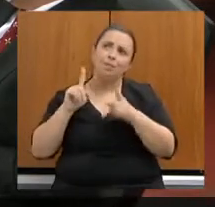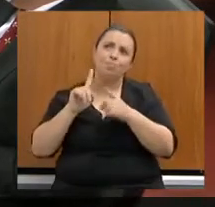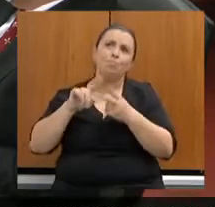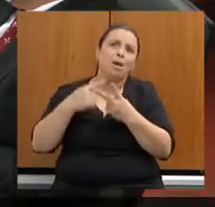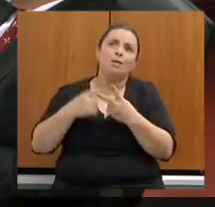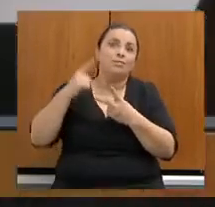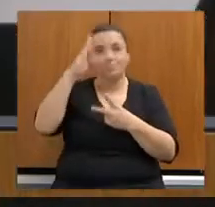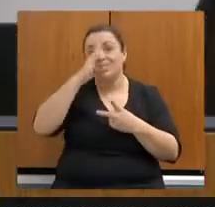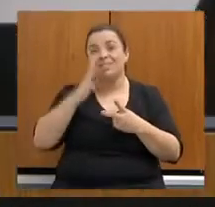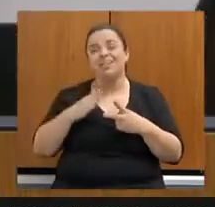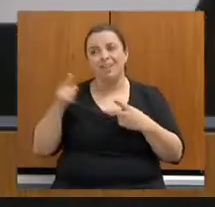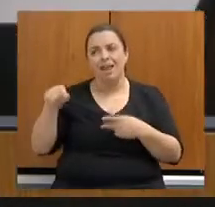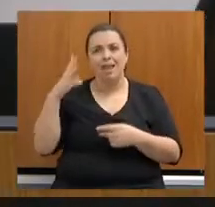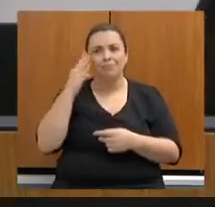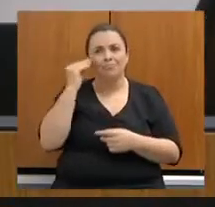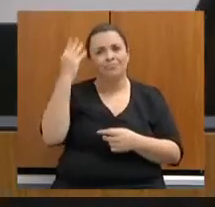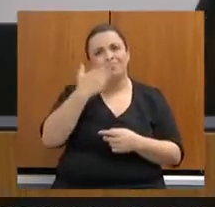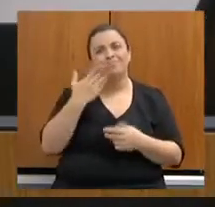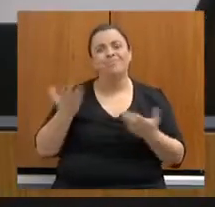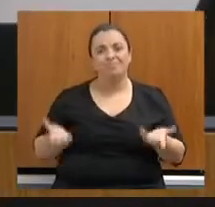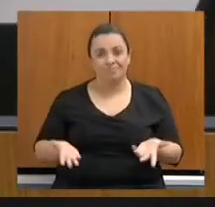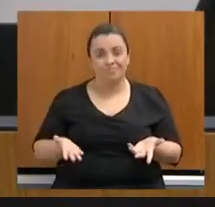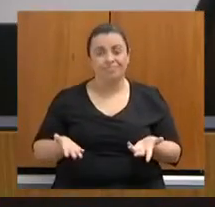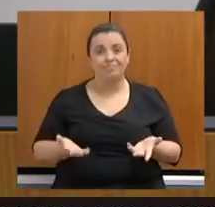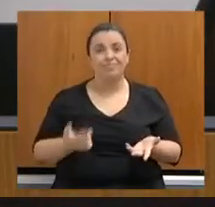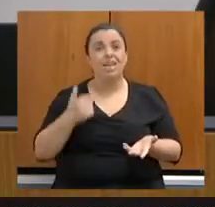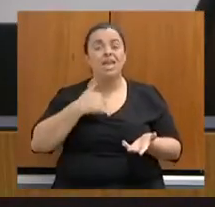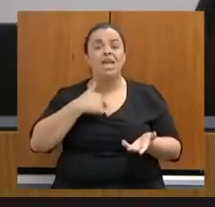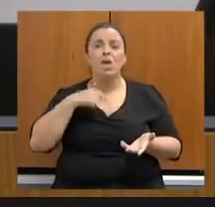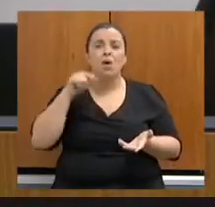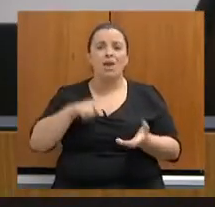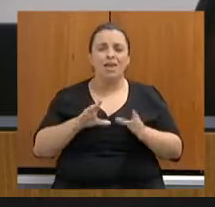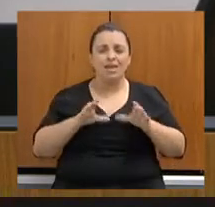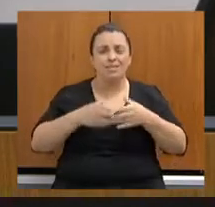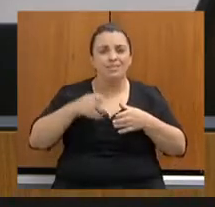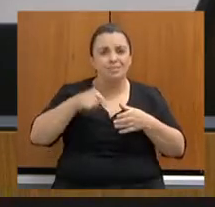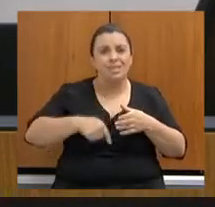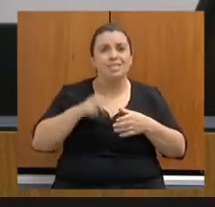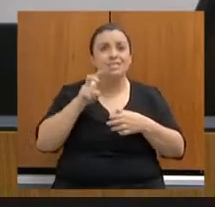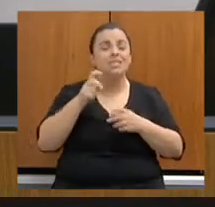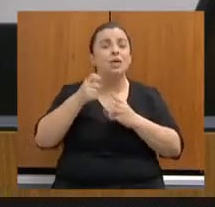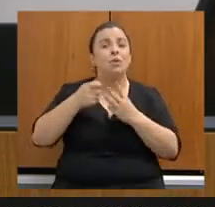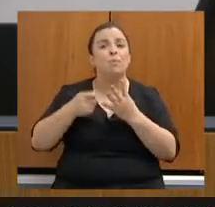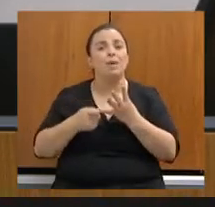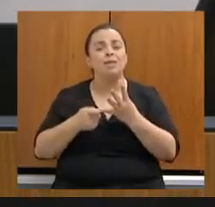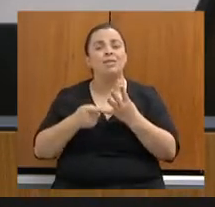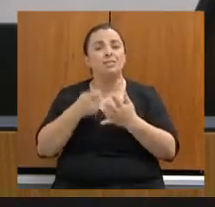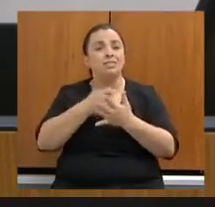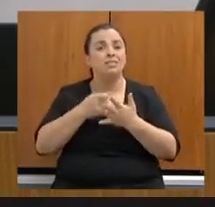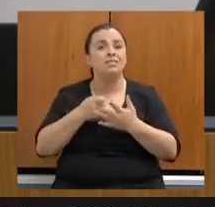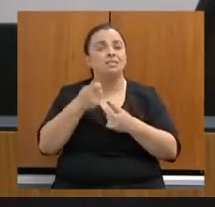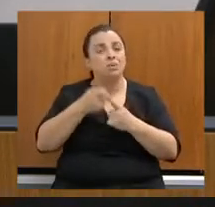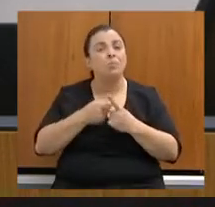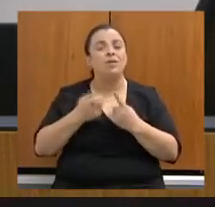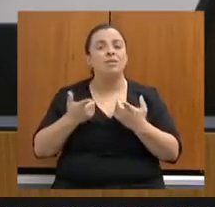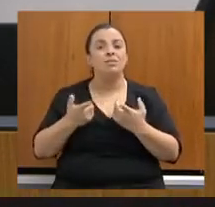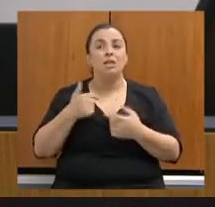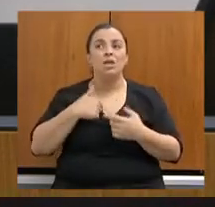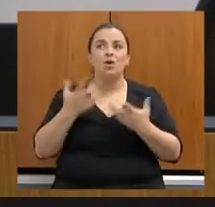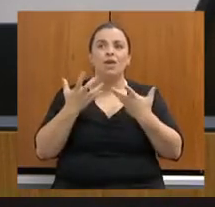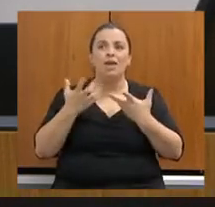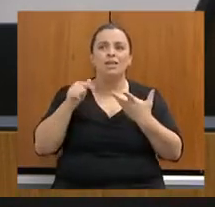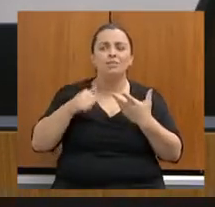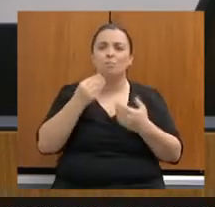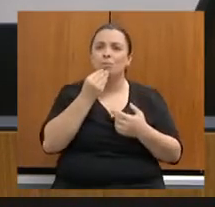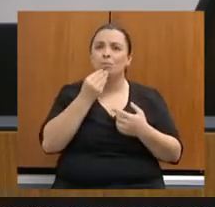meses e procuro fazer dessa oportunidade a chance de ajudar aquelas pessoas que precisam principalmente